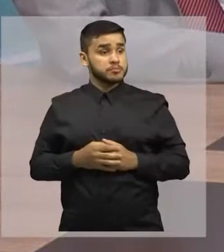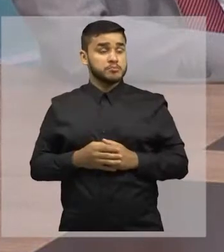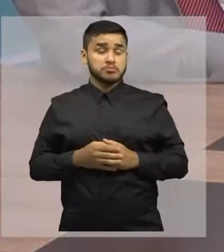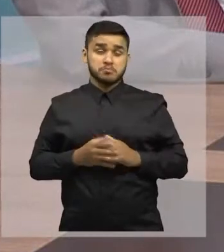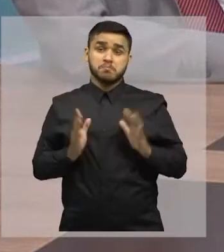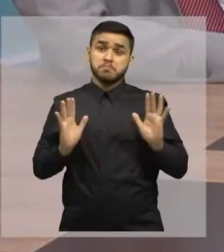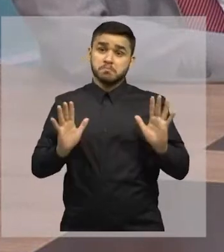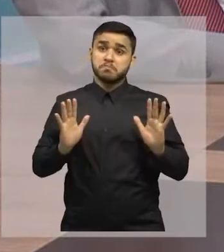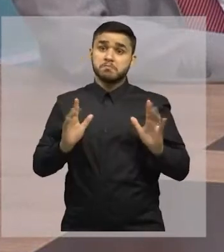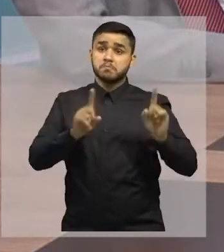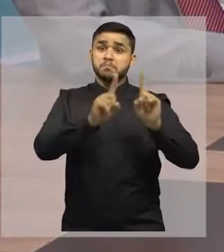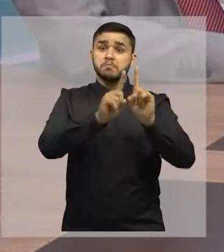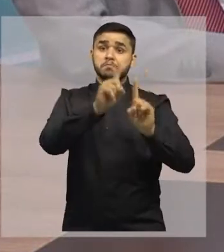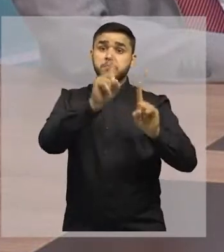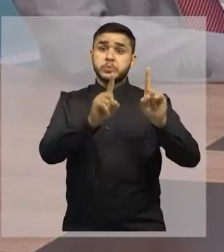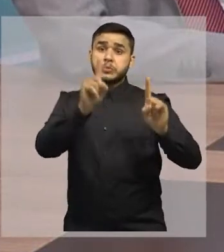isso,